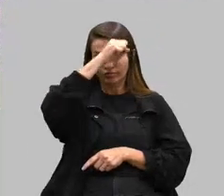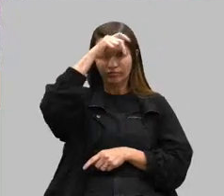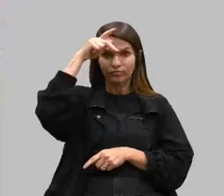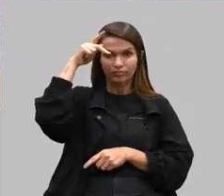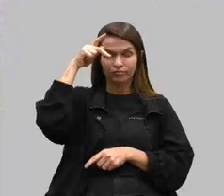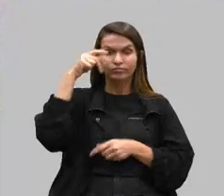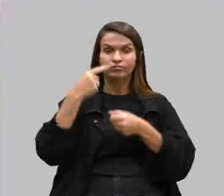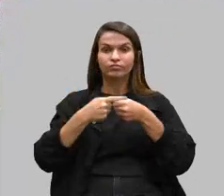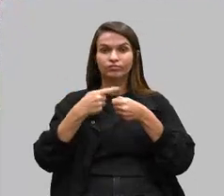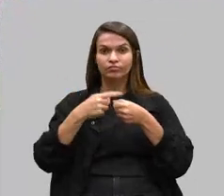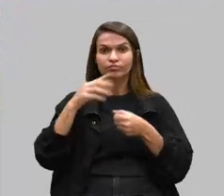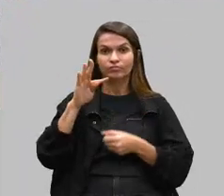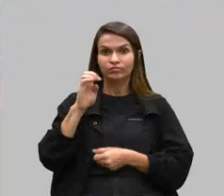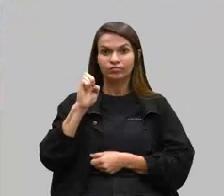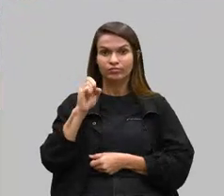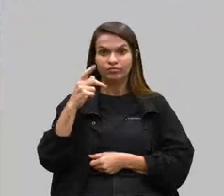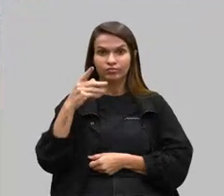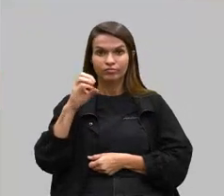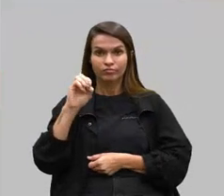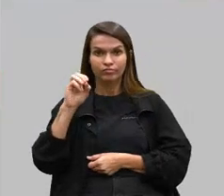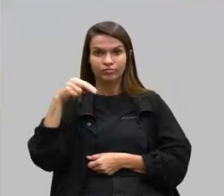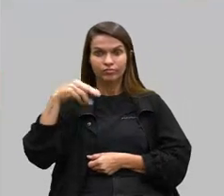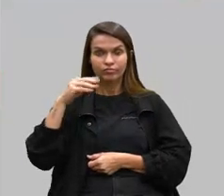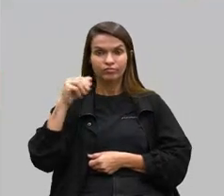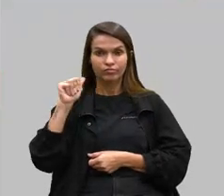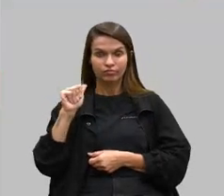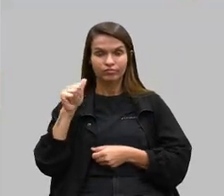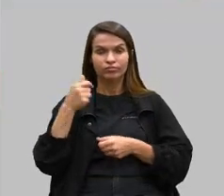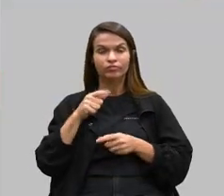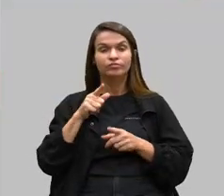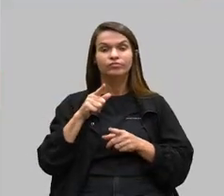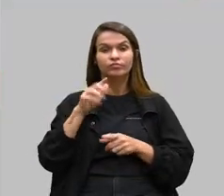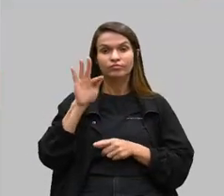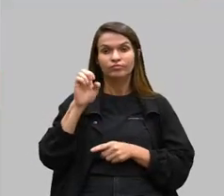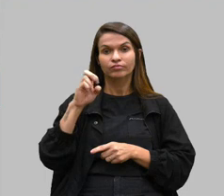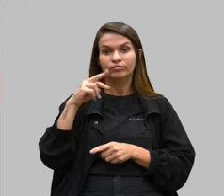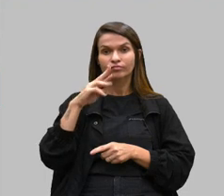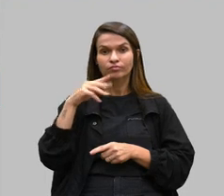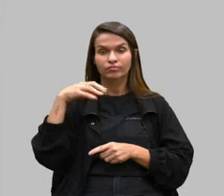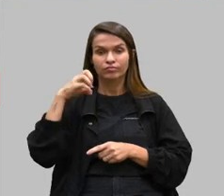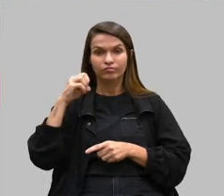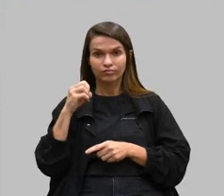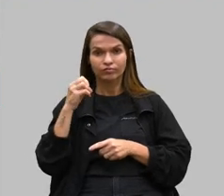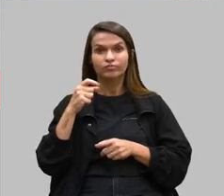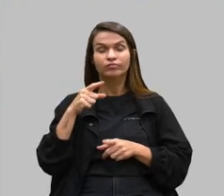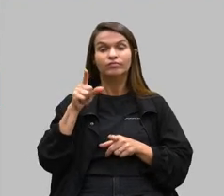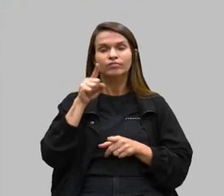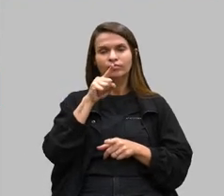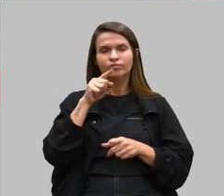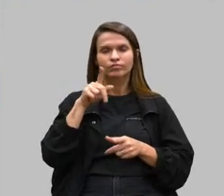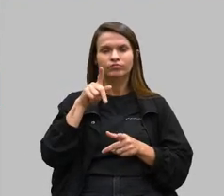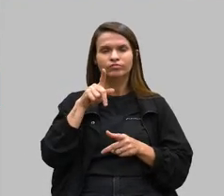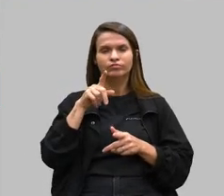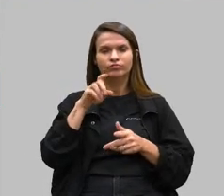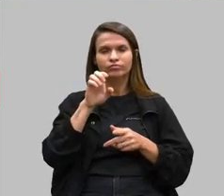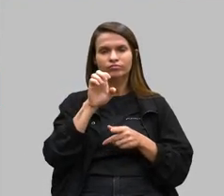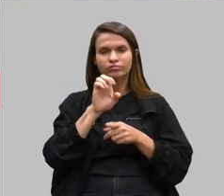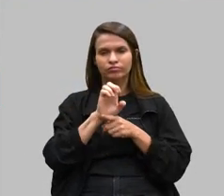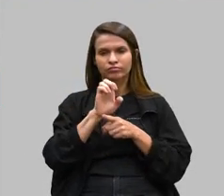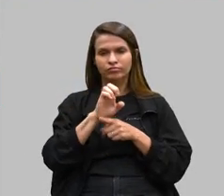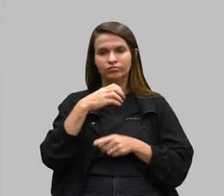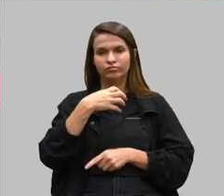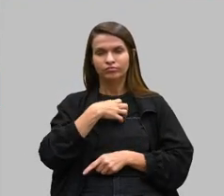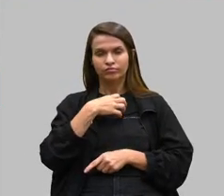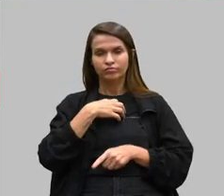Pontas Fernando Viana Cabral diretor multimodal da Caravelas Bahia renilton Ribeiro